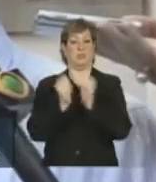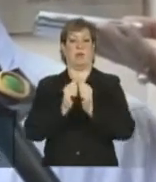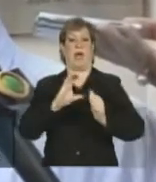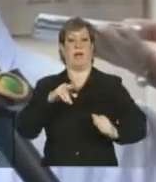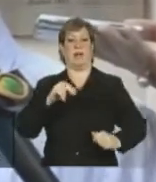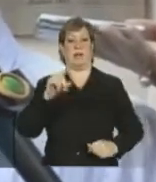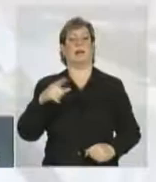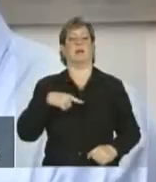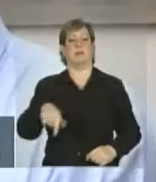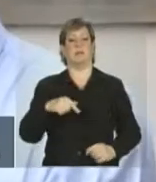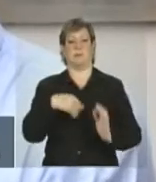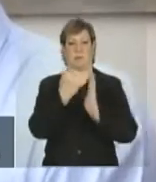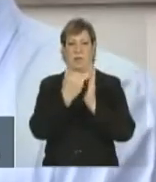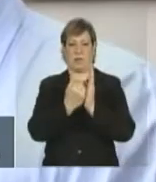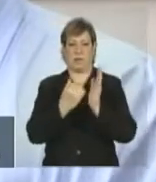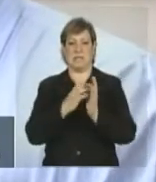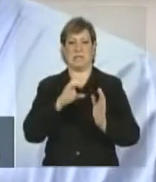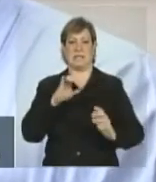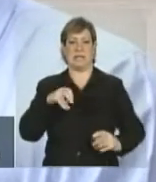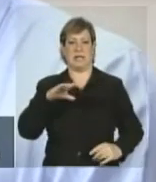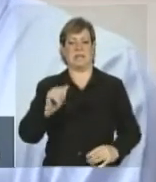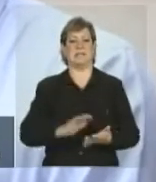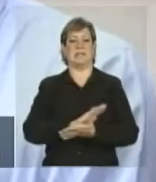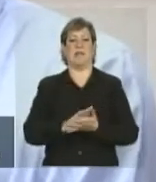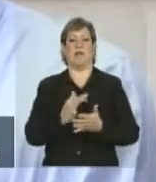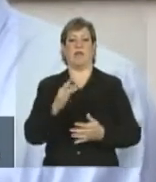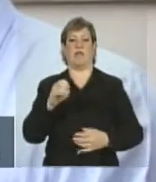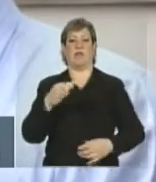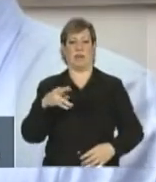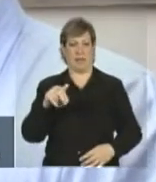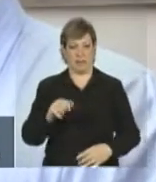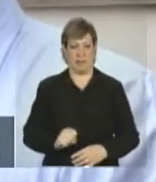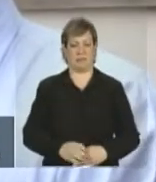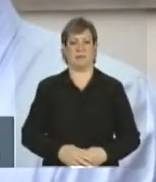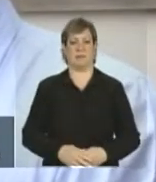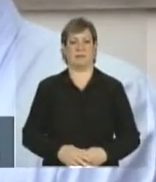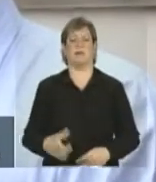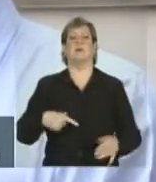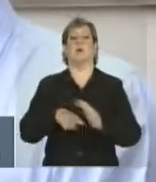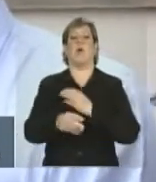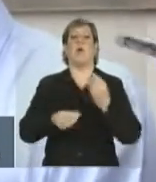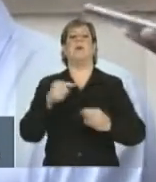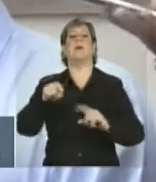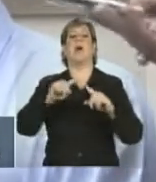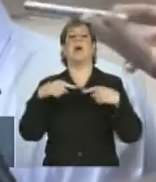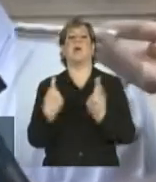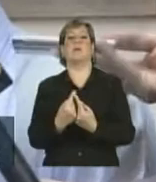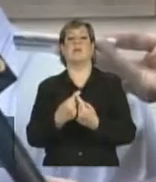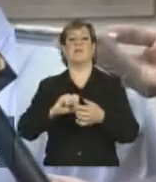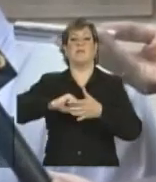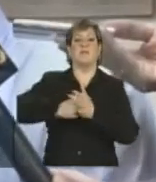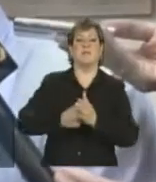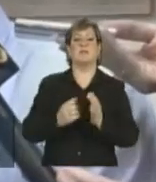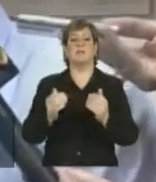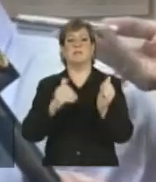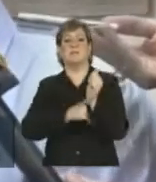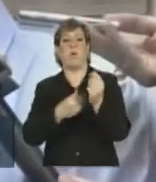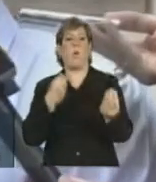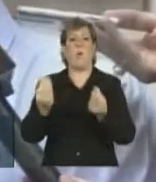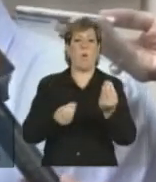no Ciência Sem Fronteira. Como foi a posição do Brasil nessa reunião a portas fechadas? Então, a